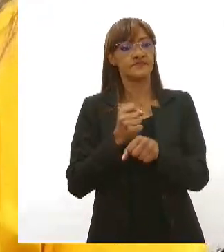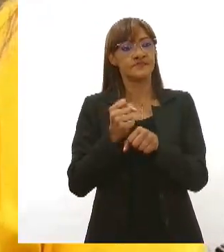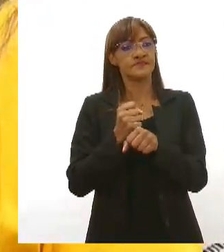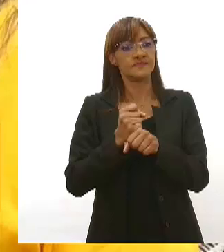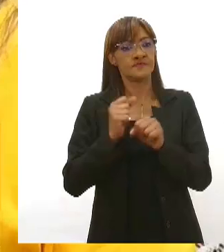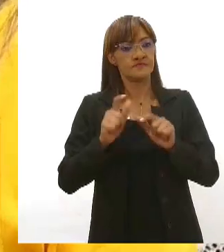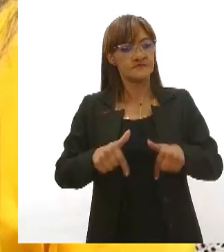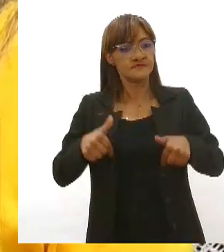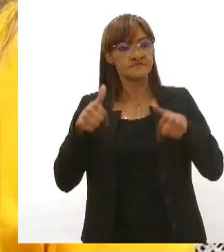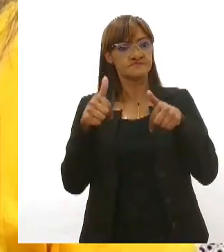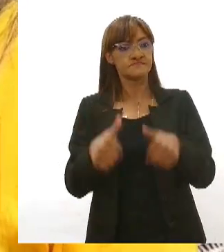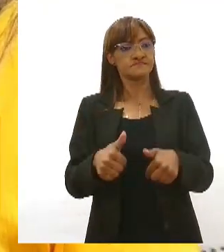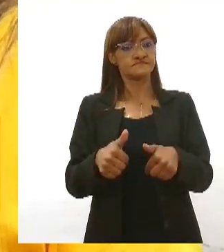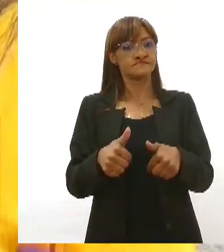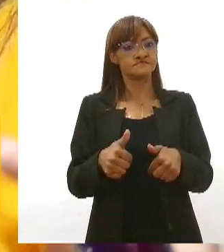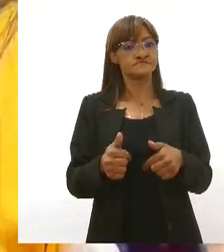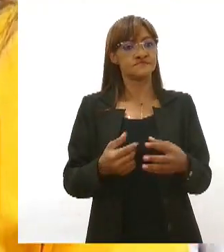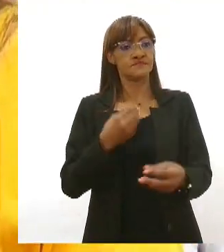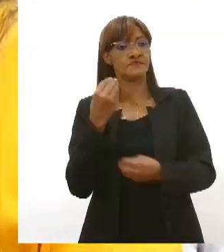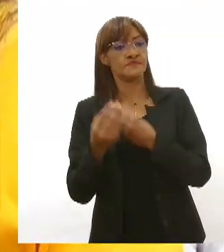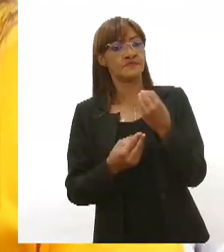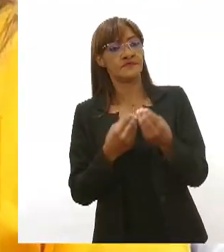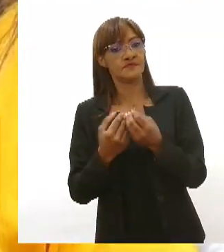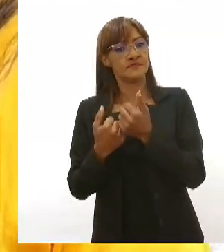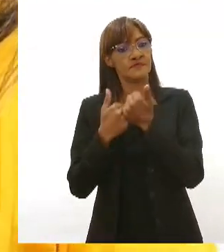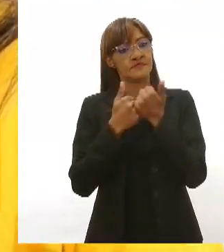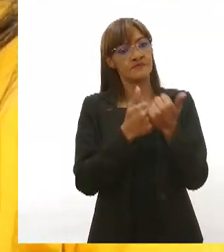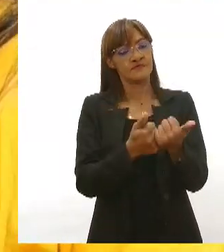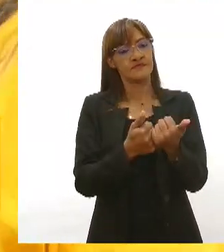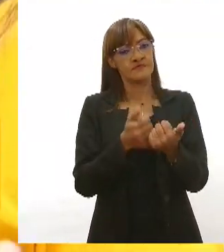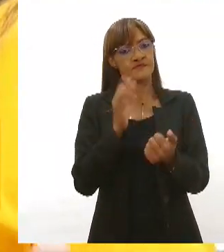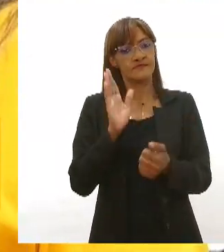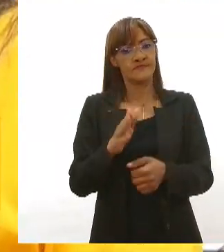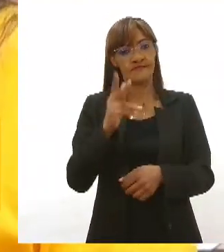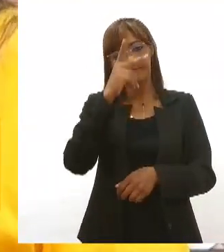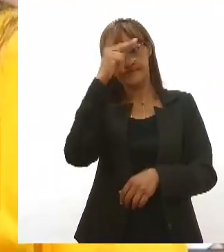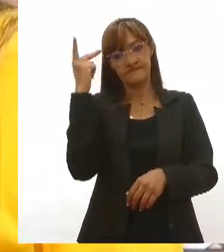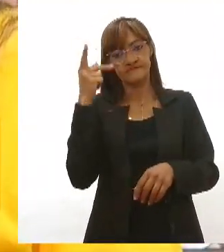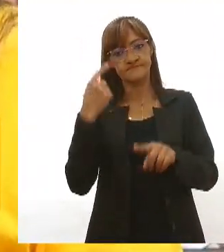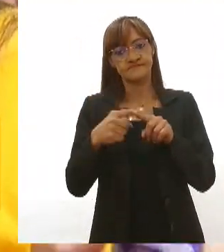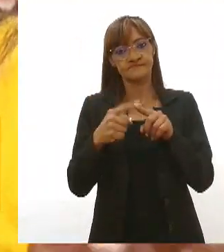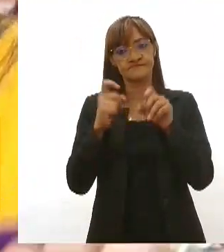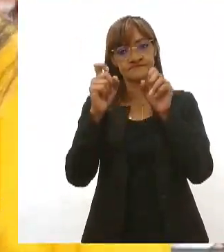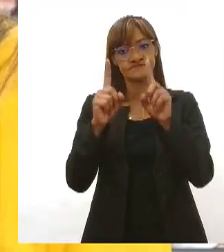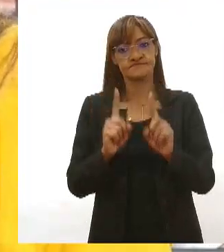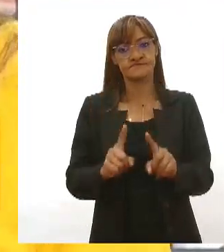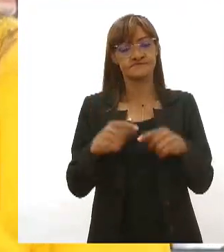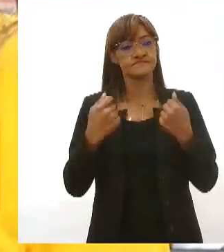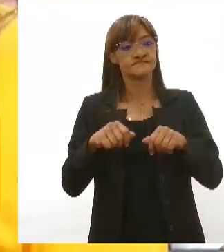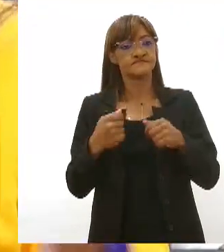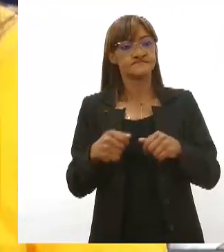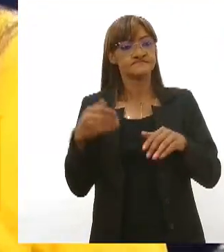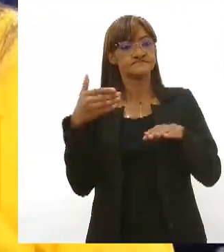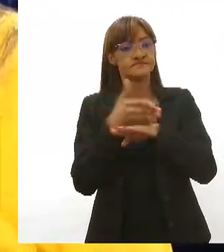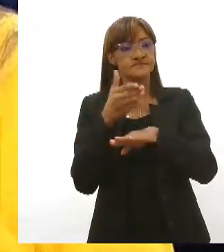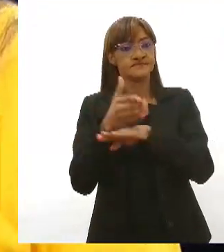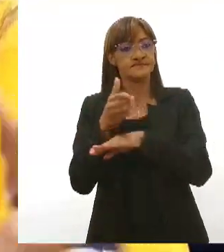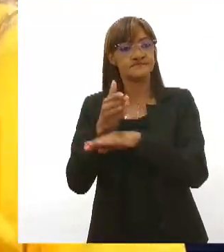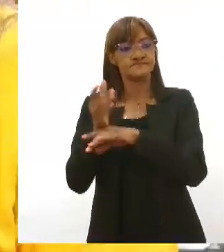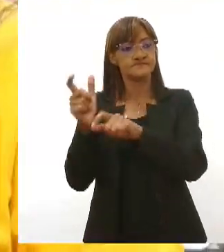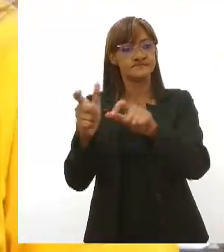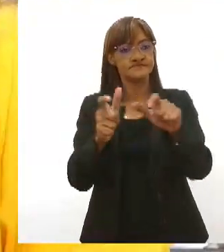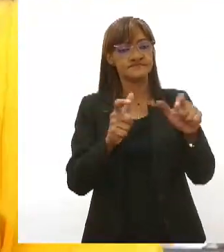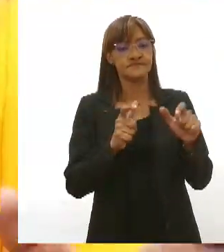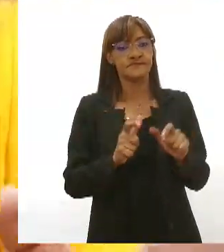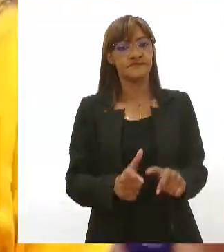pela autodefensoria. Por quê? Porque a pessoa com deficiência precisa ocupar os espaços que são delas, como cidadãs